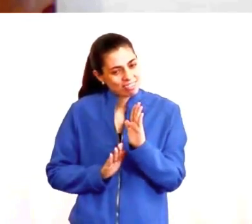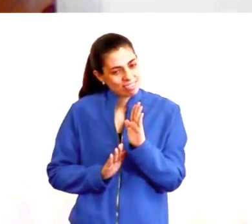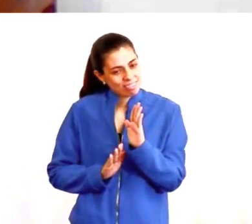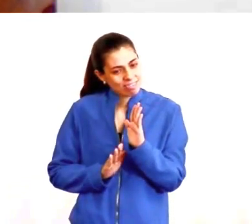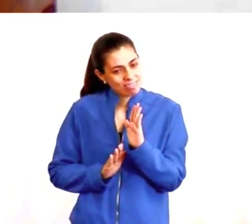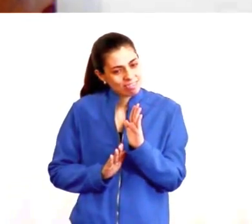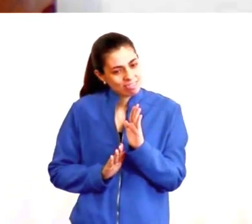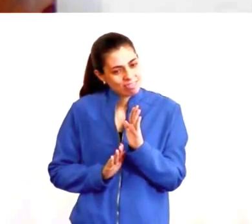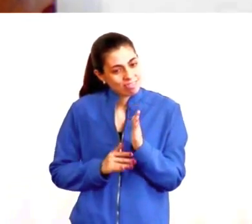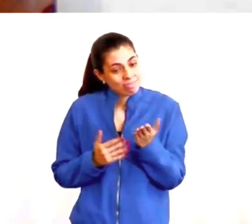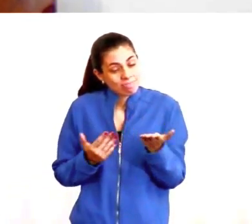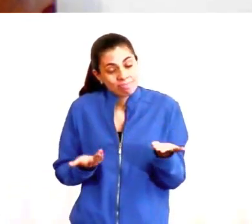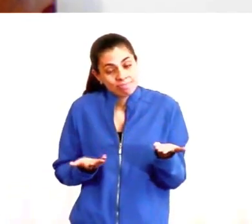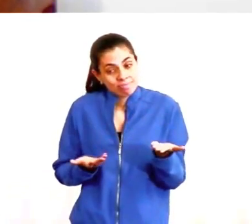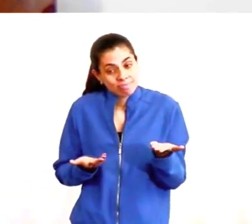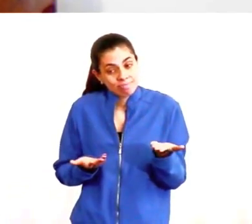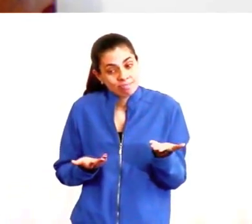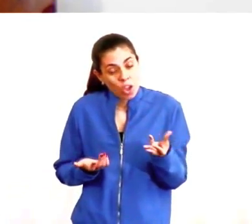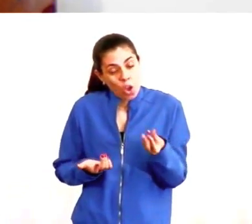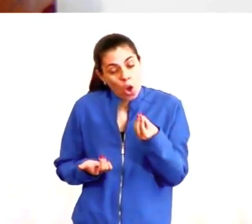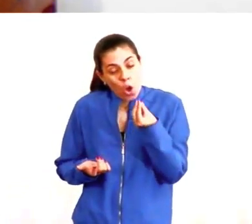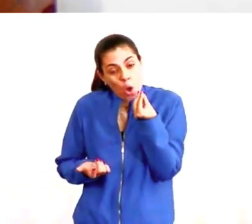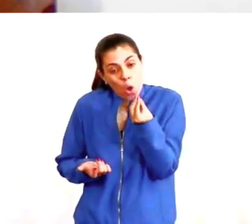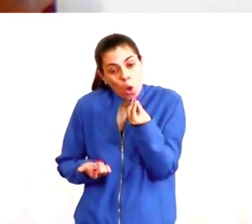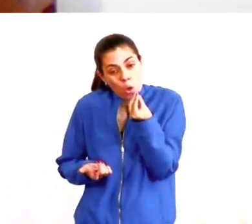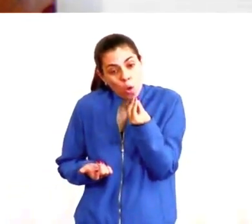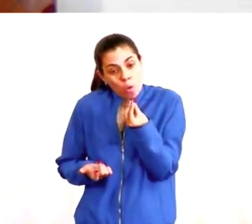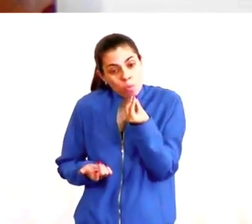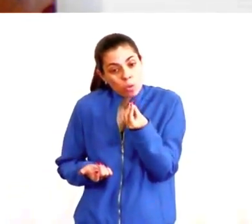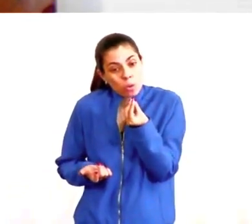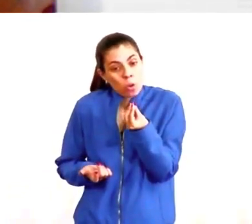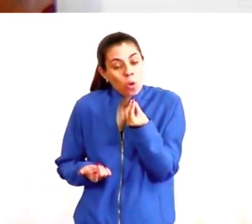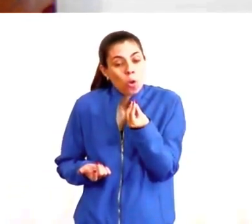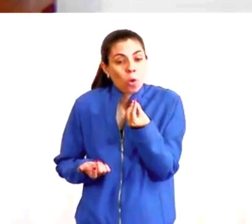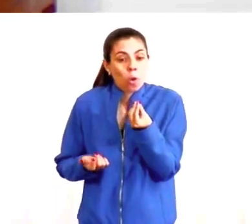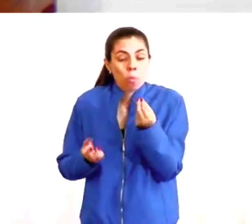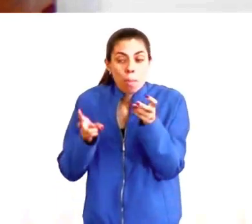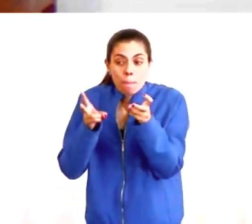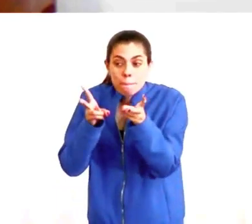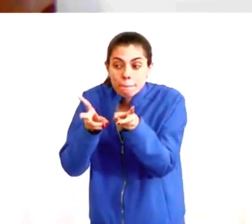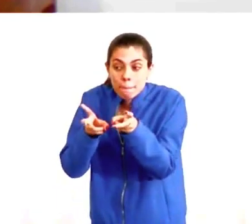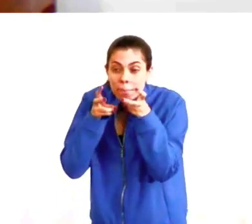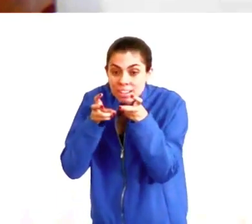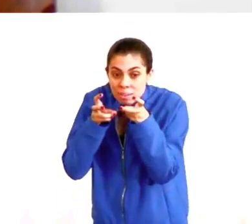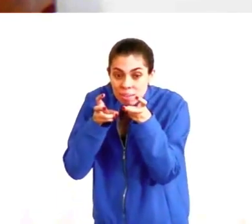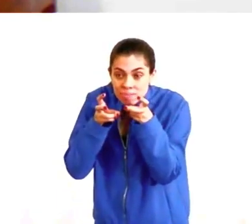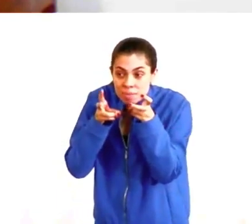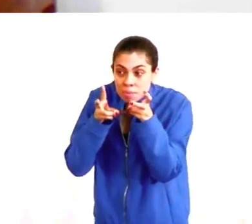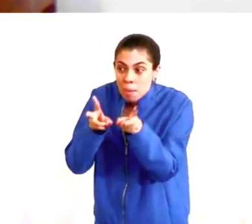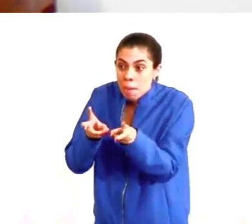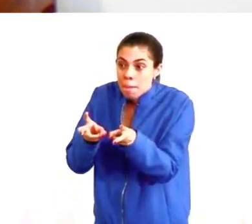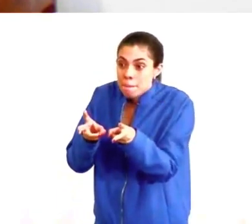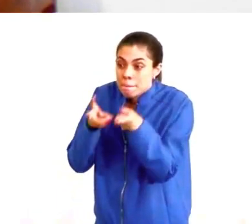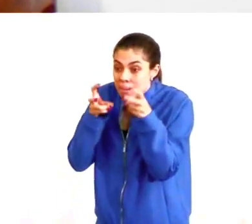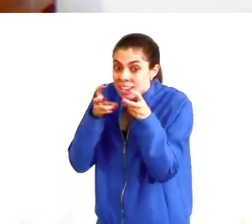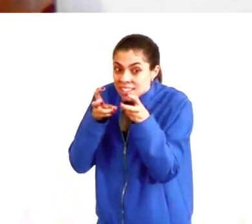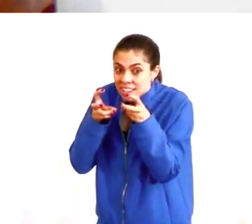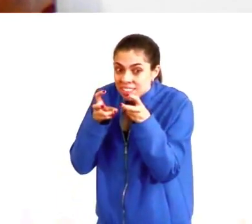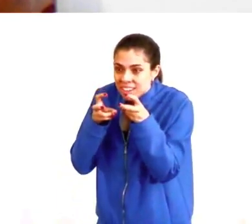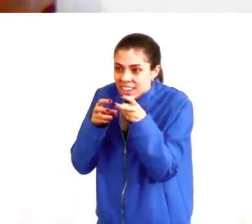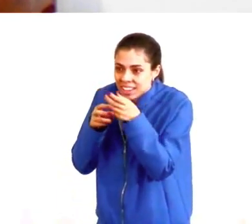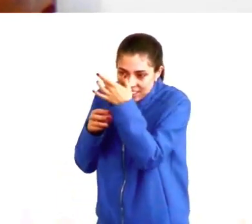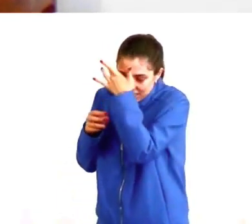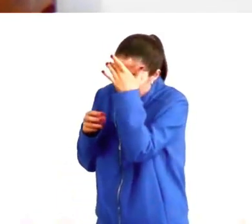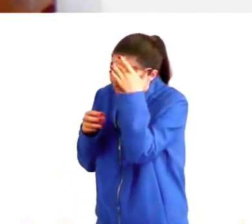pessoa ser discipulada. Nós não imaginamos que ela deveria glorificar o Senhor. Nós achamos que ela faz o que ela quiser da sua